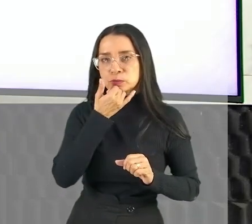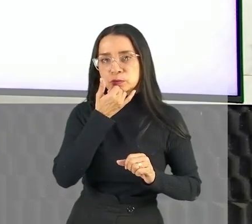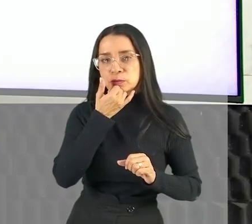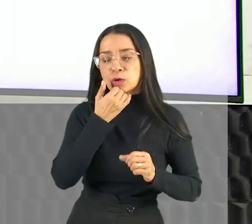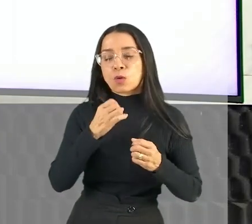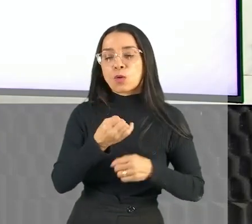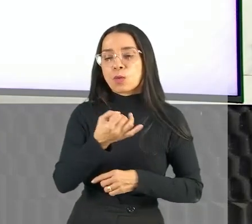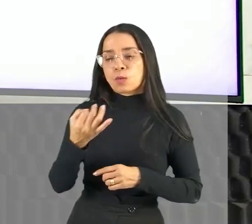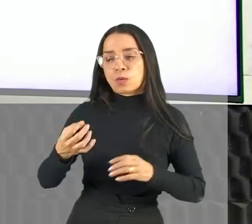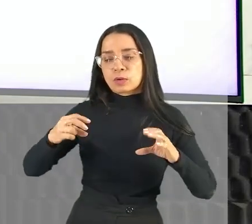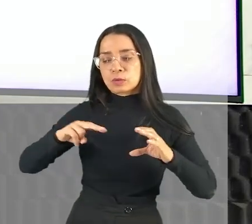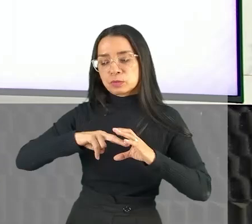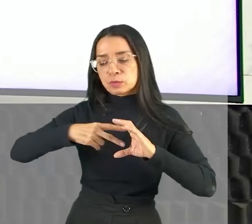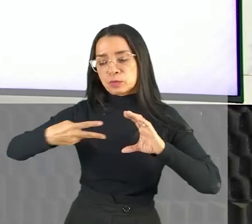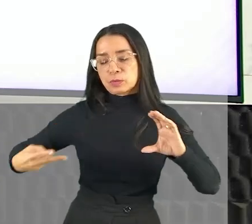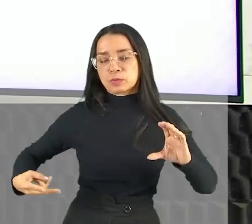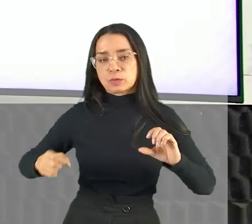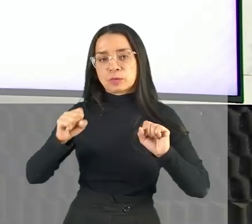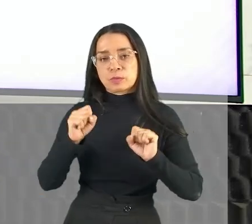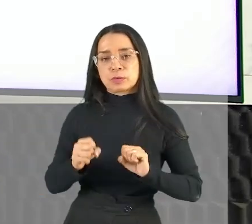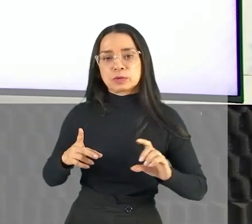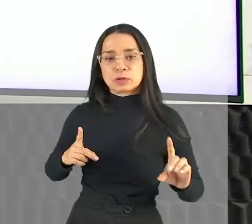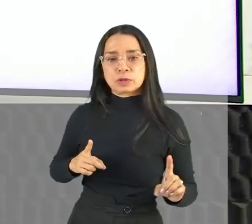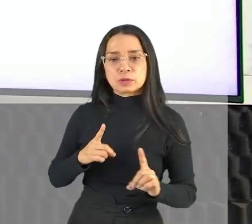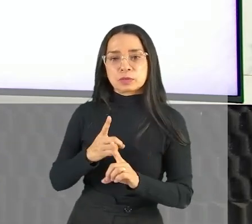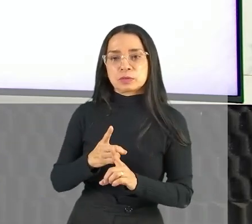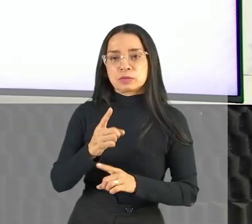Quem é a oosfera? É o gameta aqui, ó.